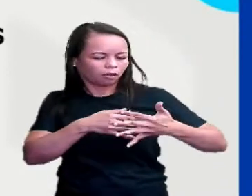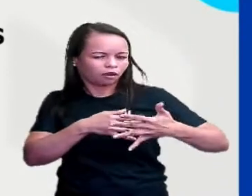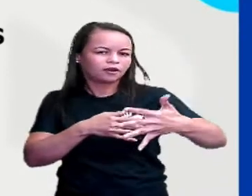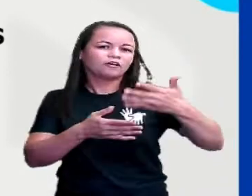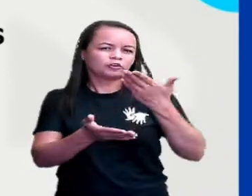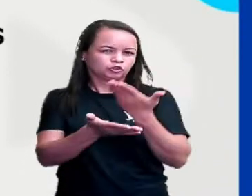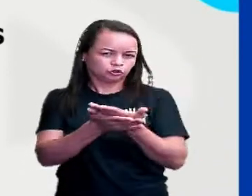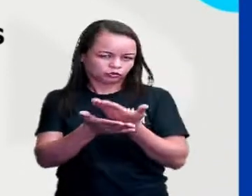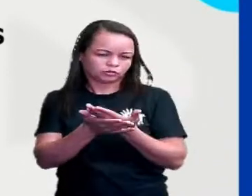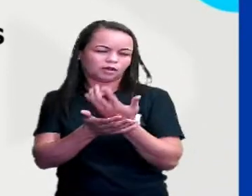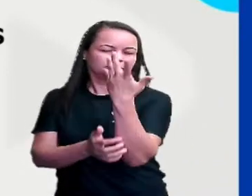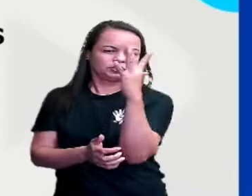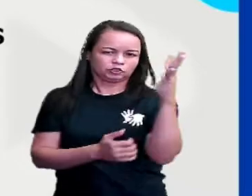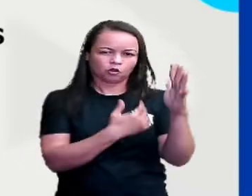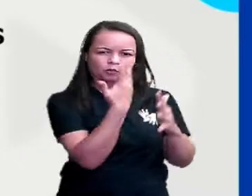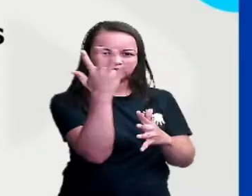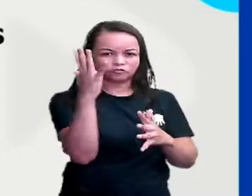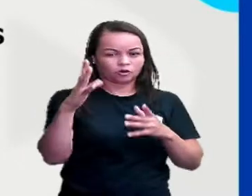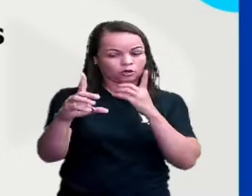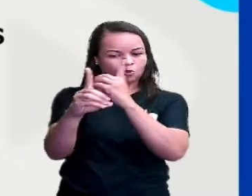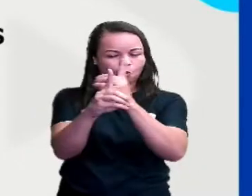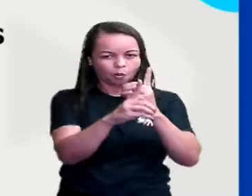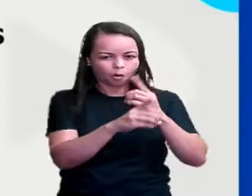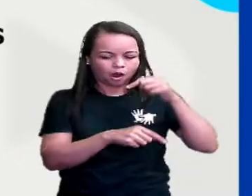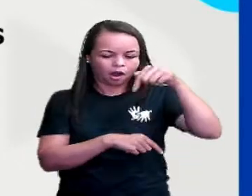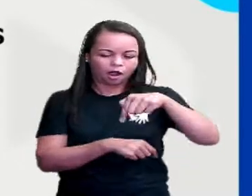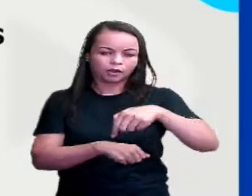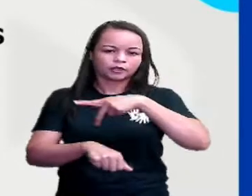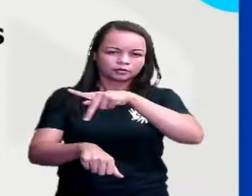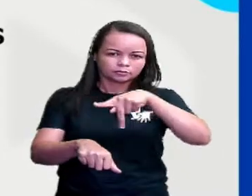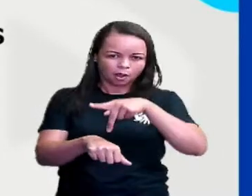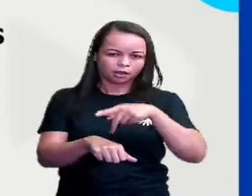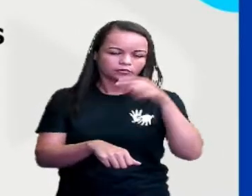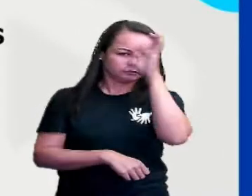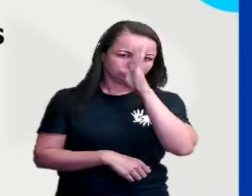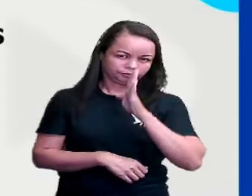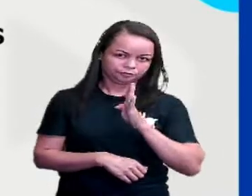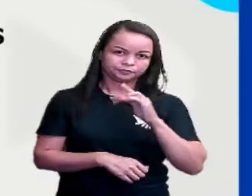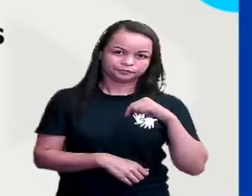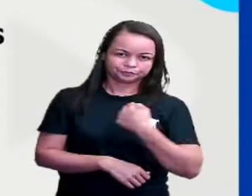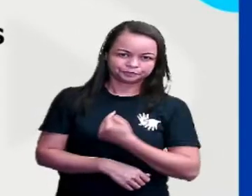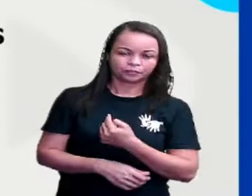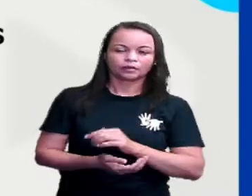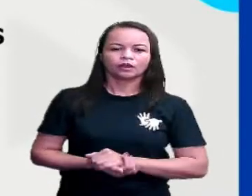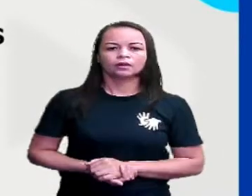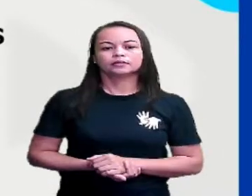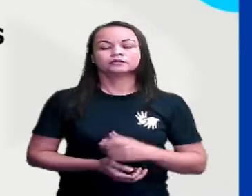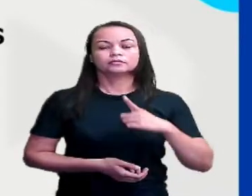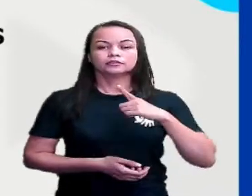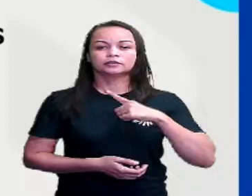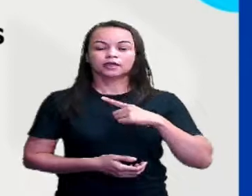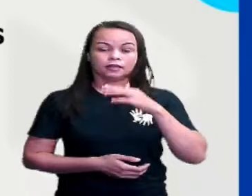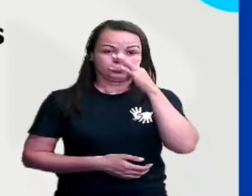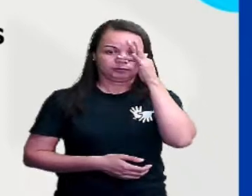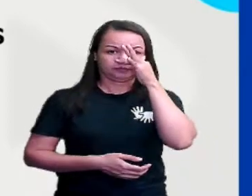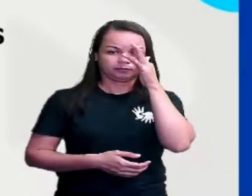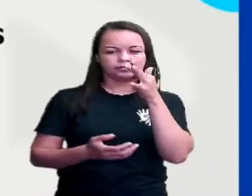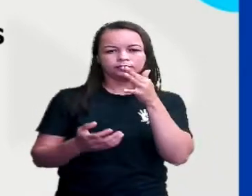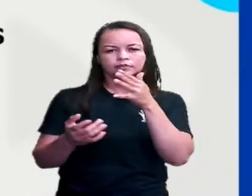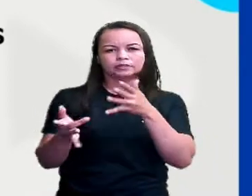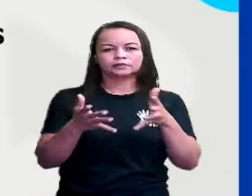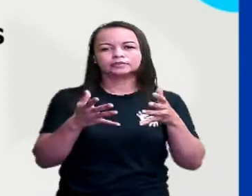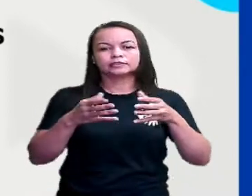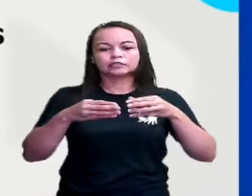sobre essas florestas que são encontradas aqui no nosso país, no nosso Brasil. E nós temos também as plantas terrestres que elas precisam